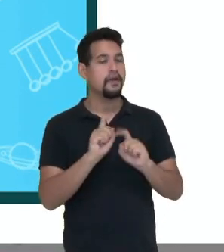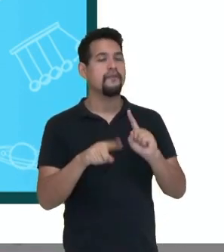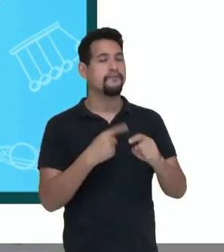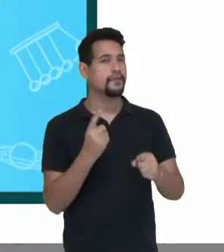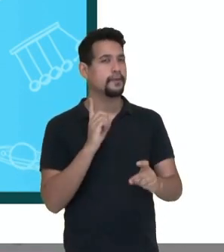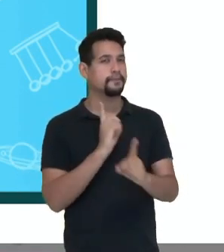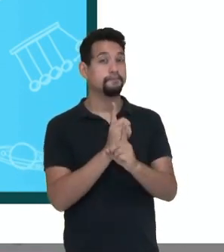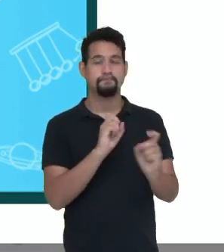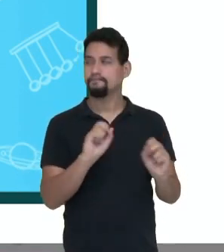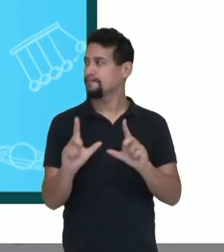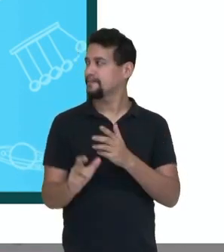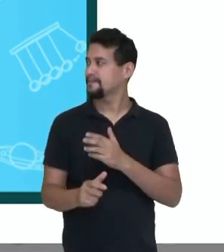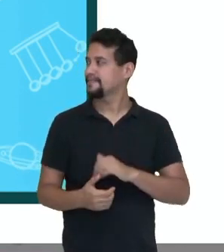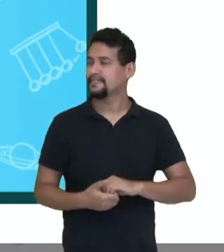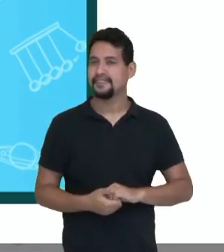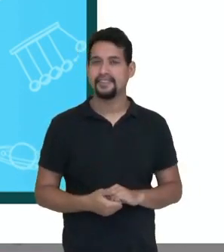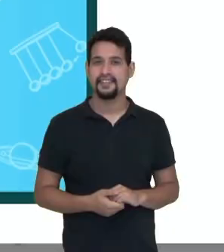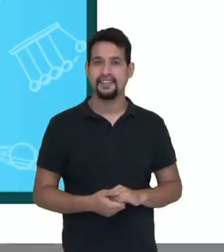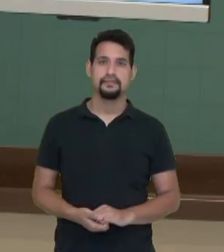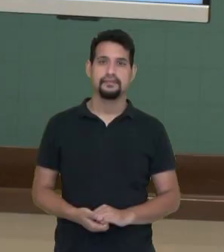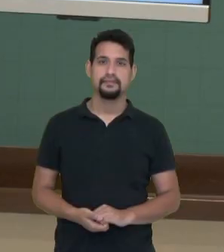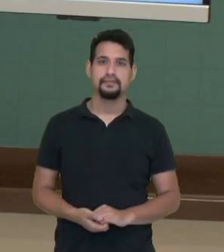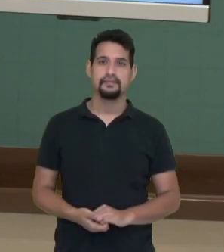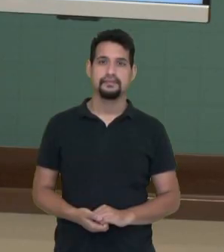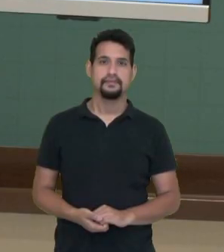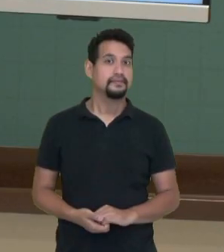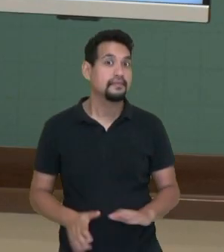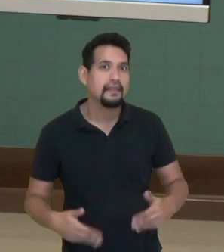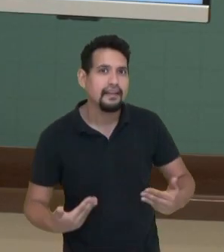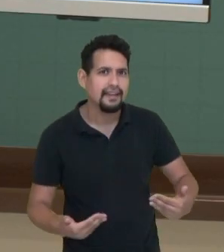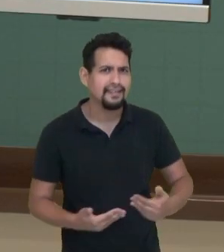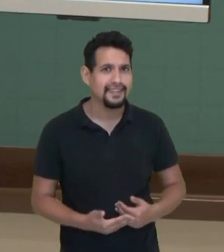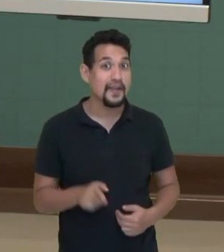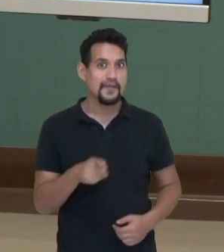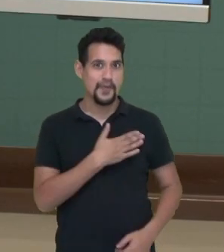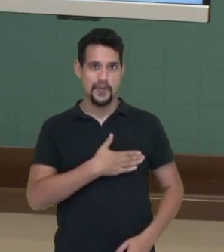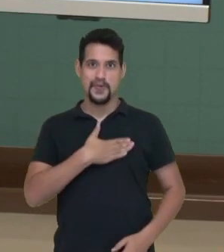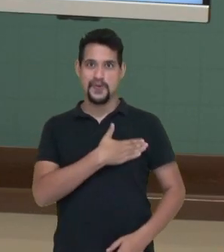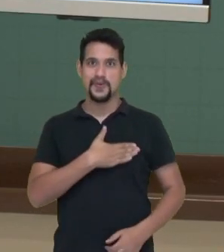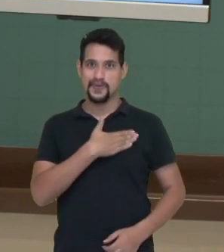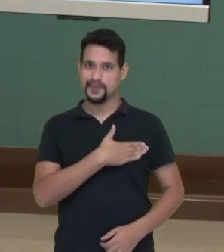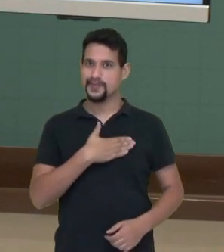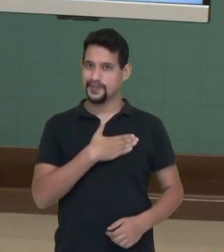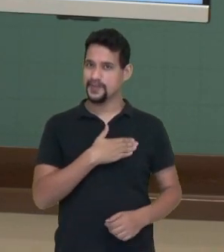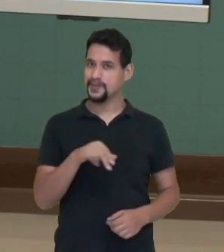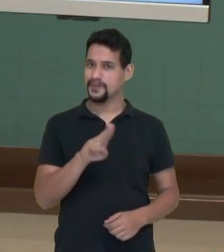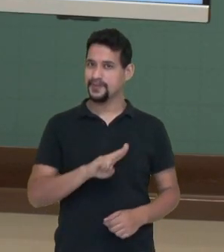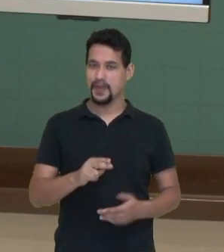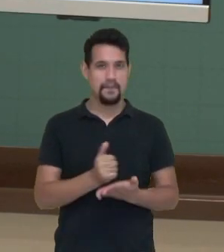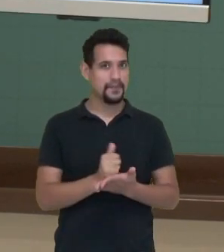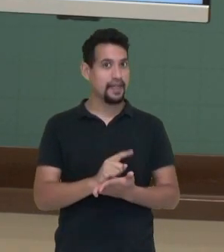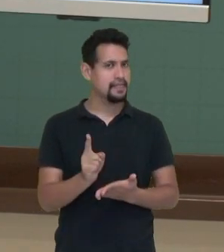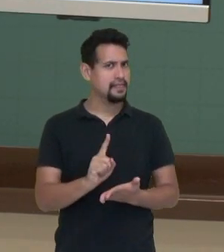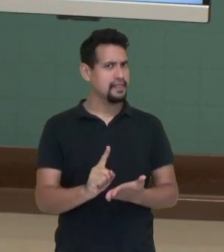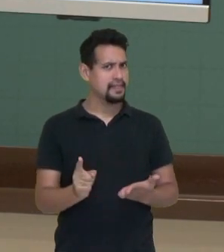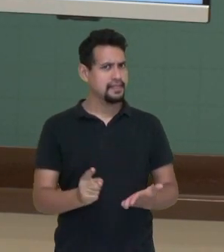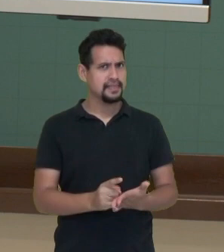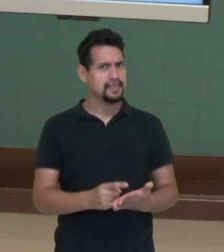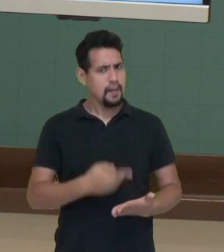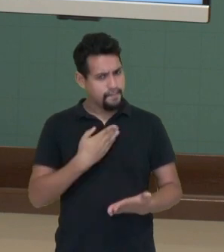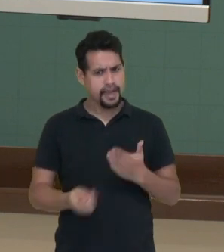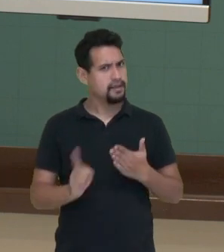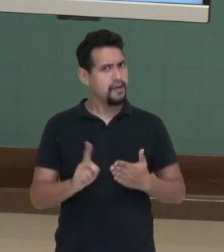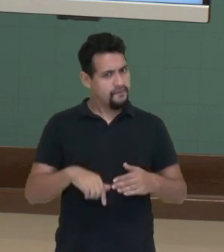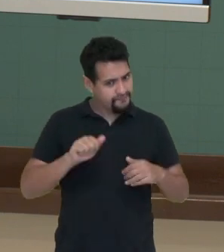se vê lá na telinha. E aí, gostaram da plataforma do Matific? Então não perca tempo, aproveita que